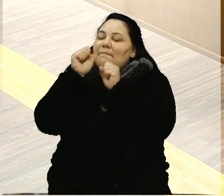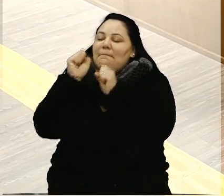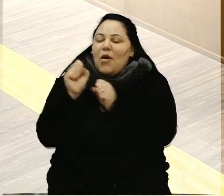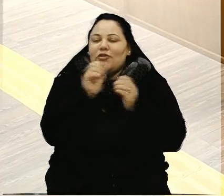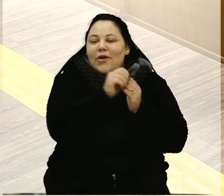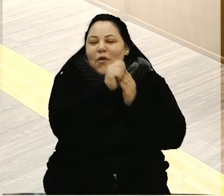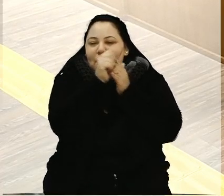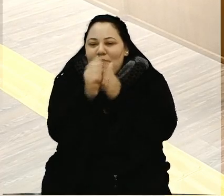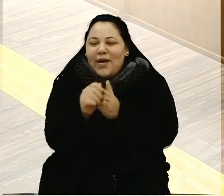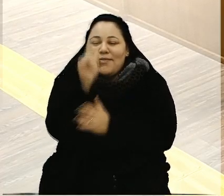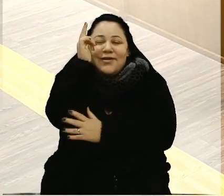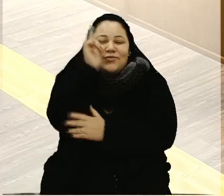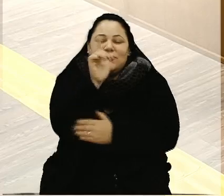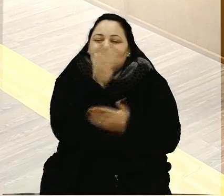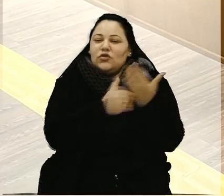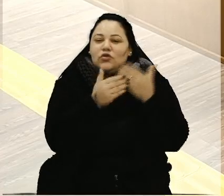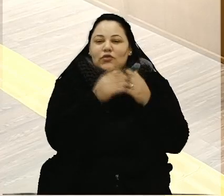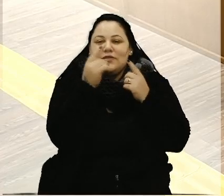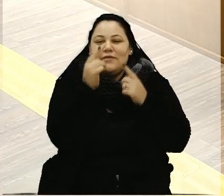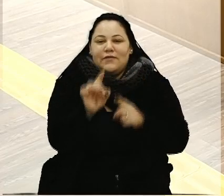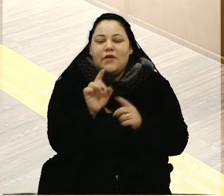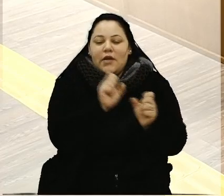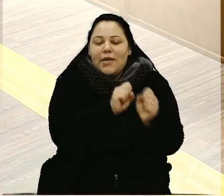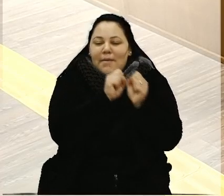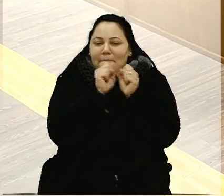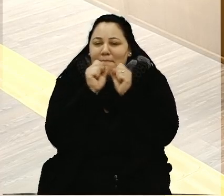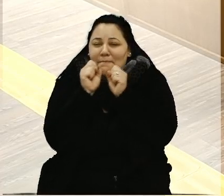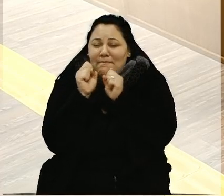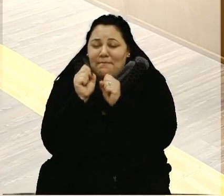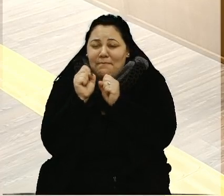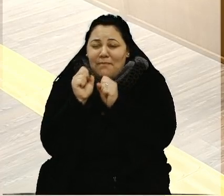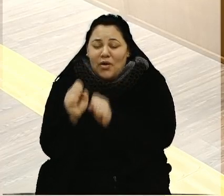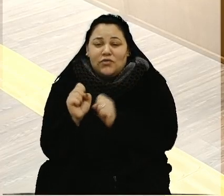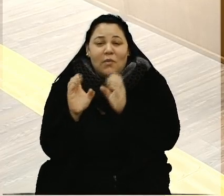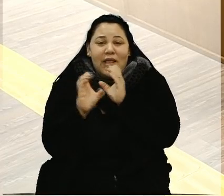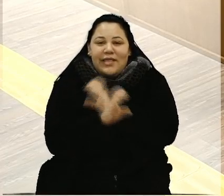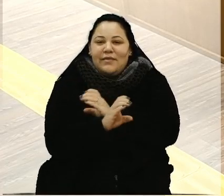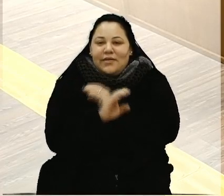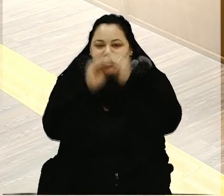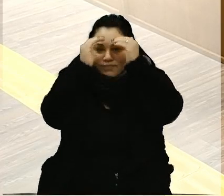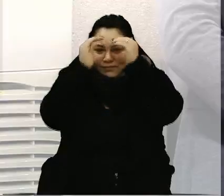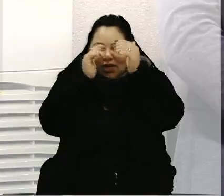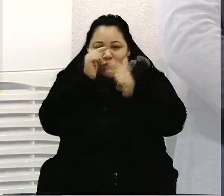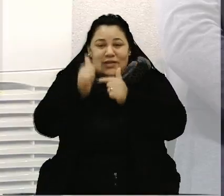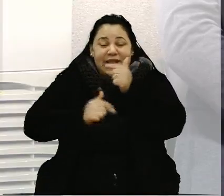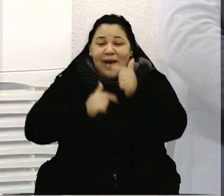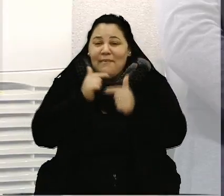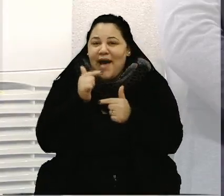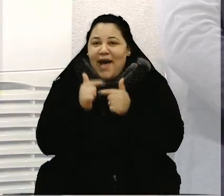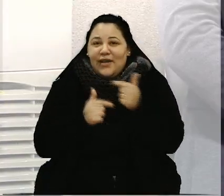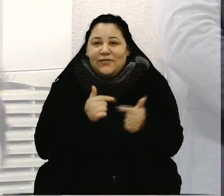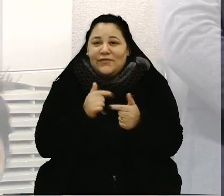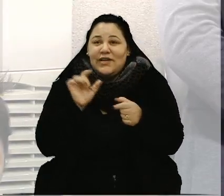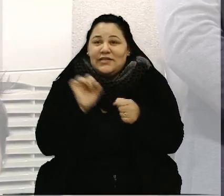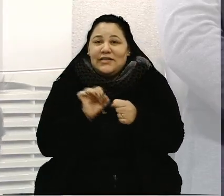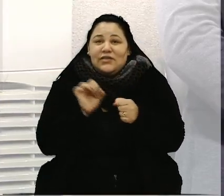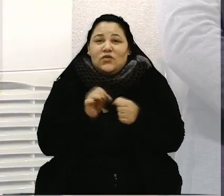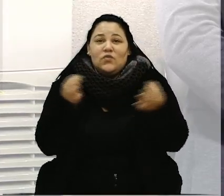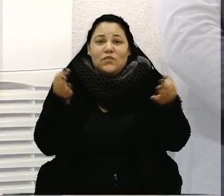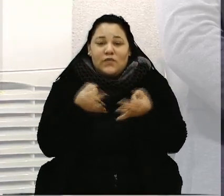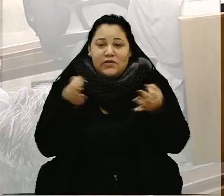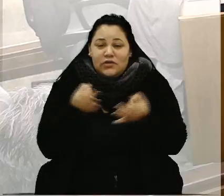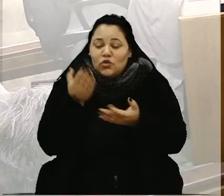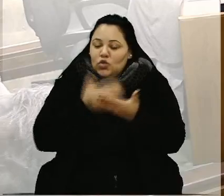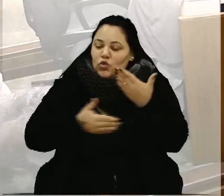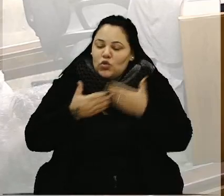possam vencer os desafios e que eles possam cabalmente cumprir o mandato, cumprindo com excelência aquilo que